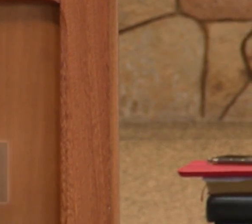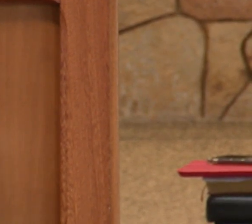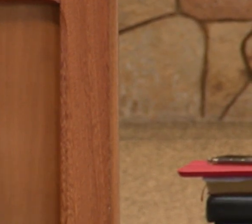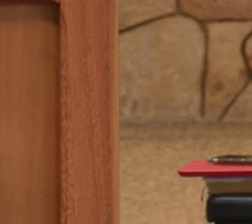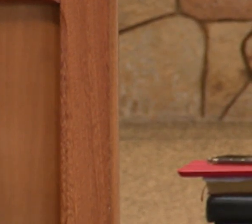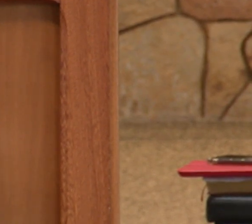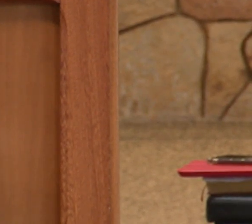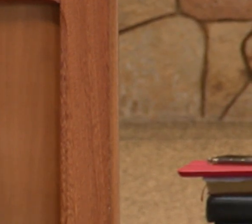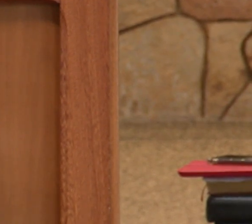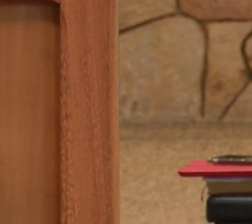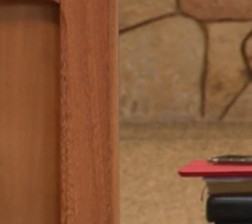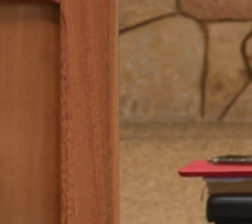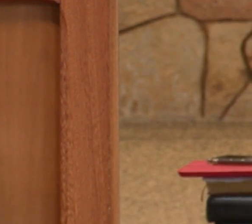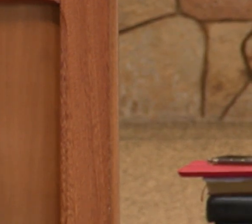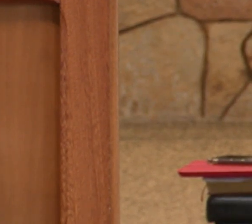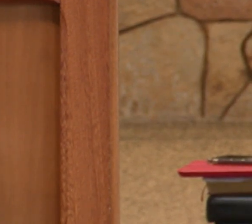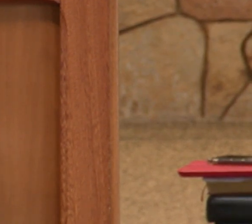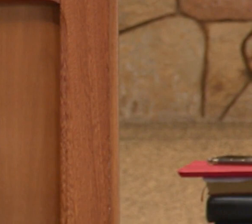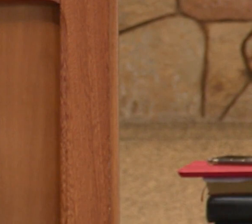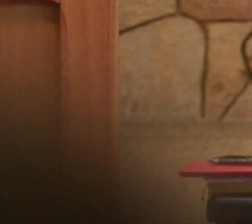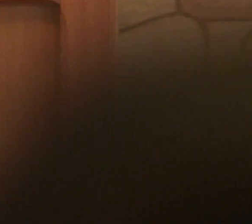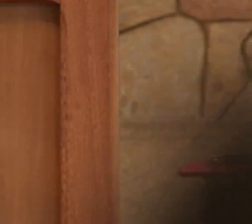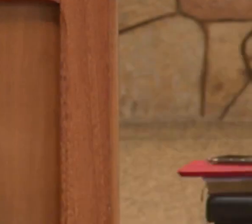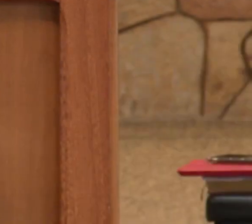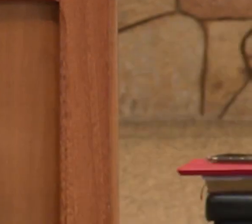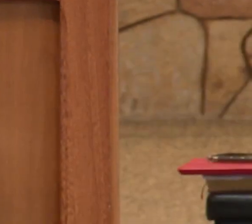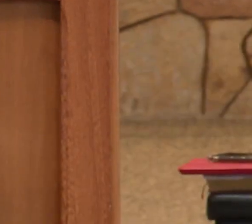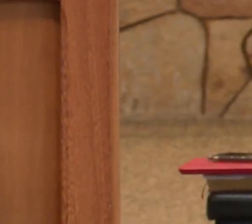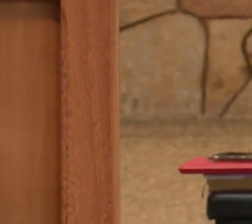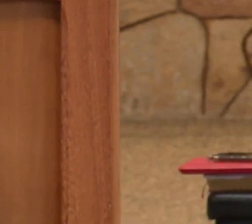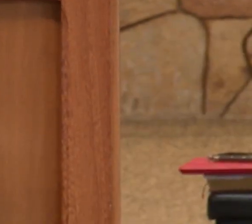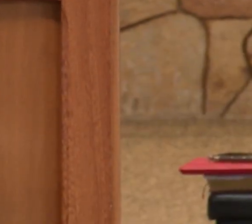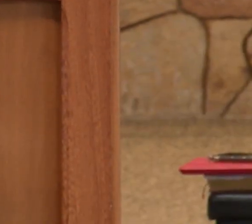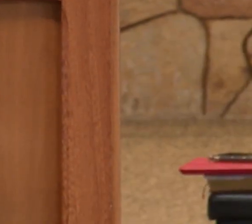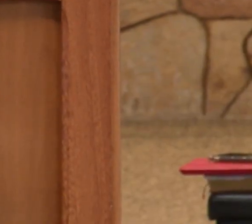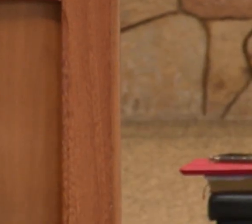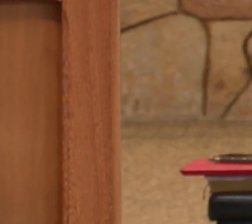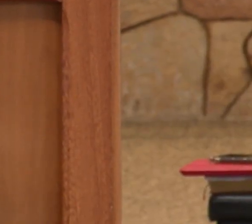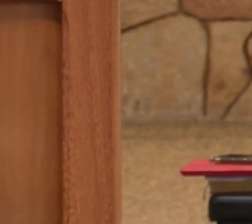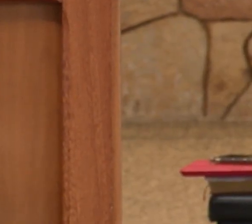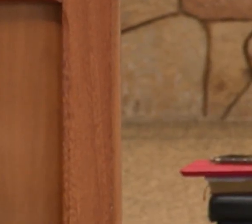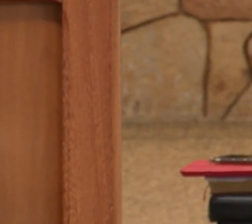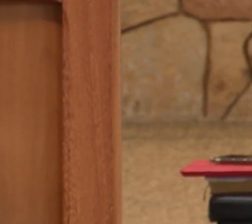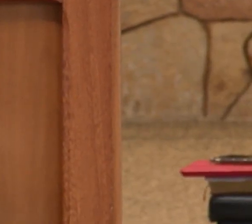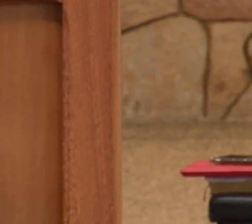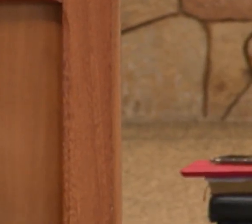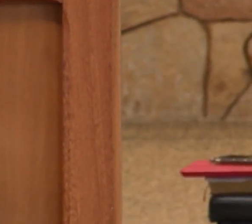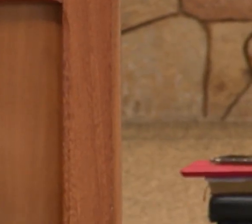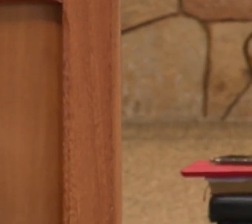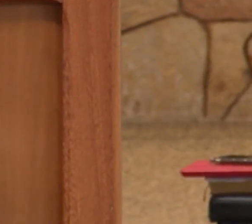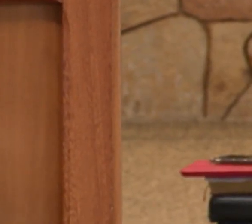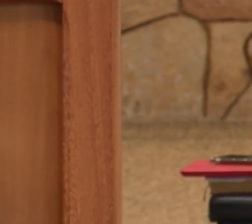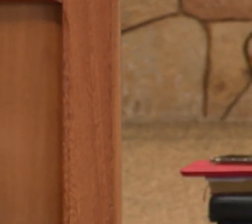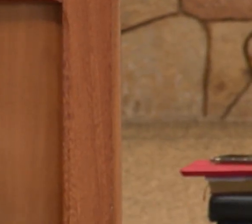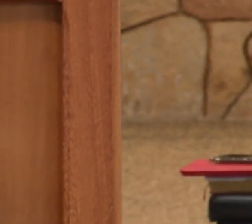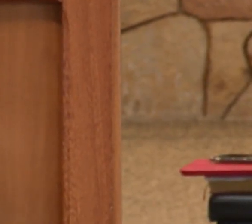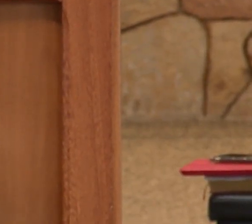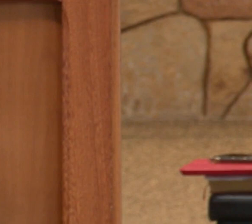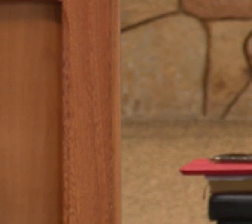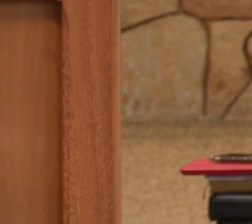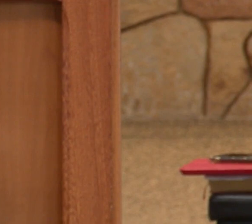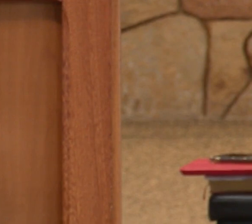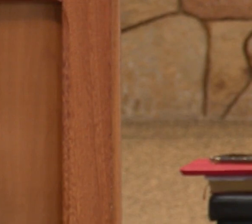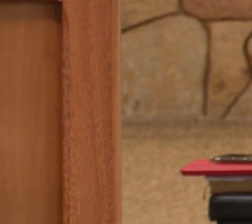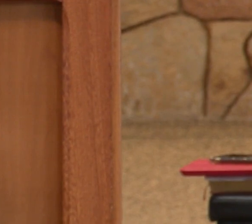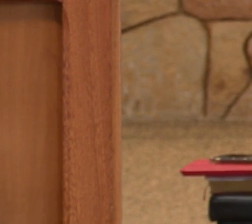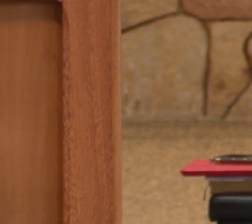os irmãos esta manhã. Que Deus nos dê uma semana abençoada, debaixo da presença dEle